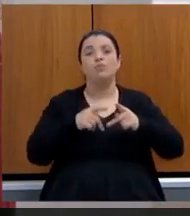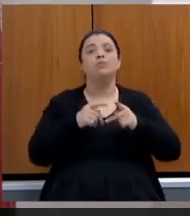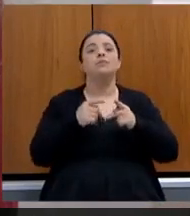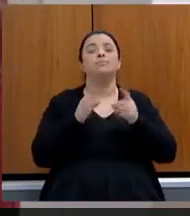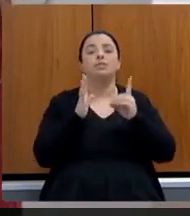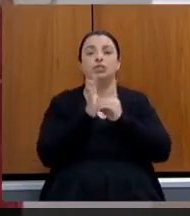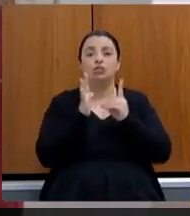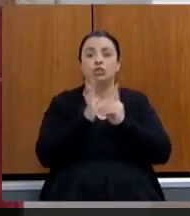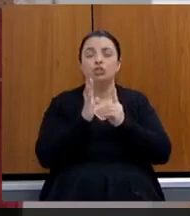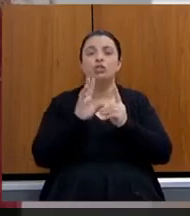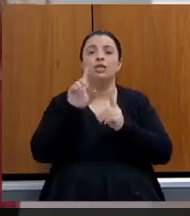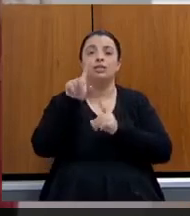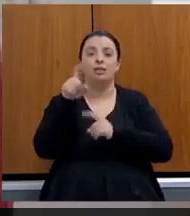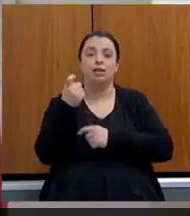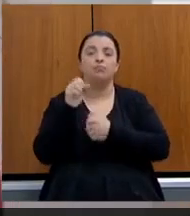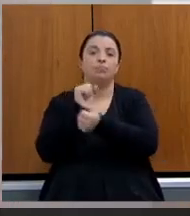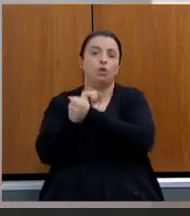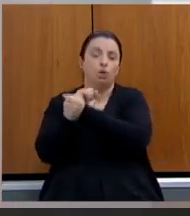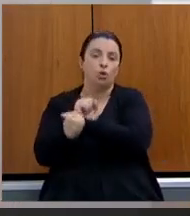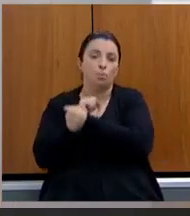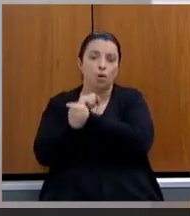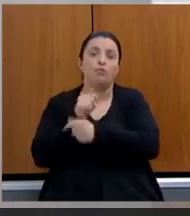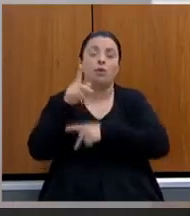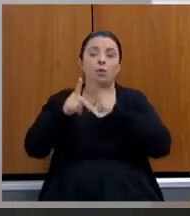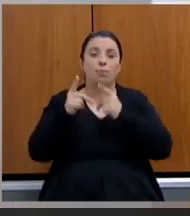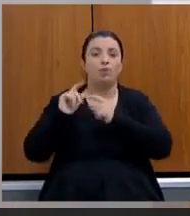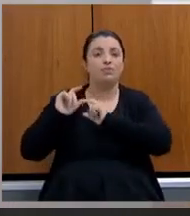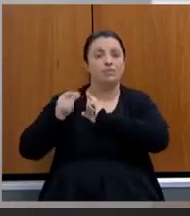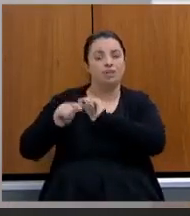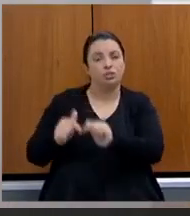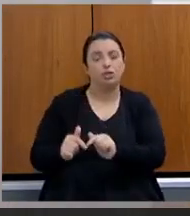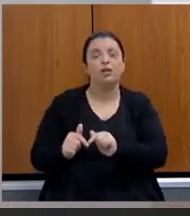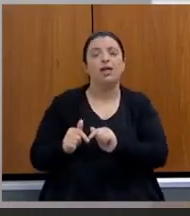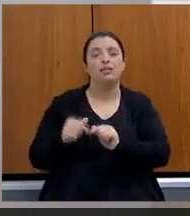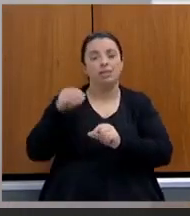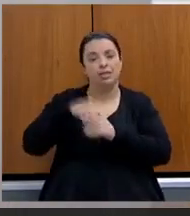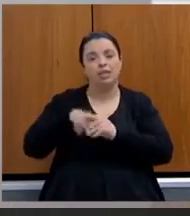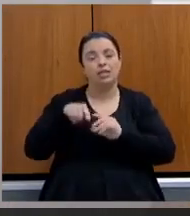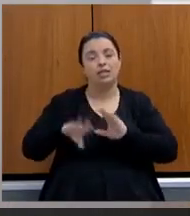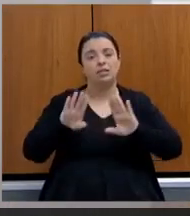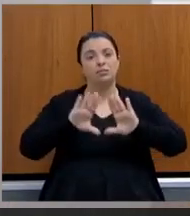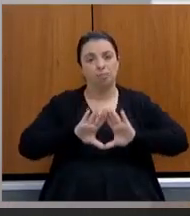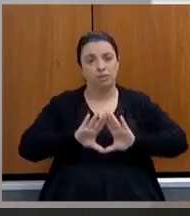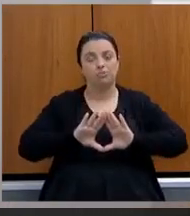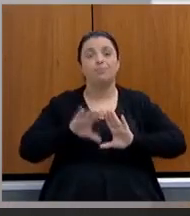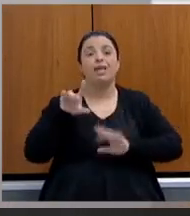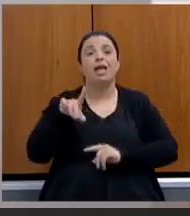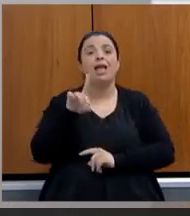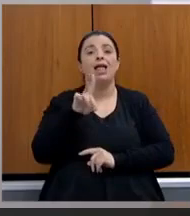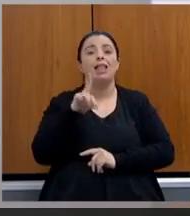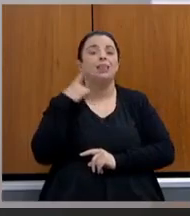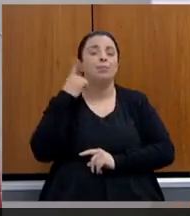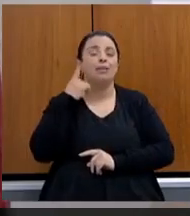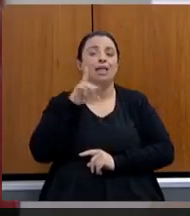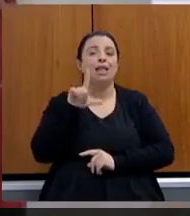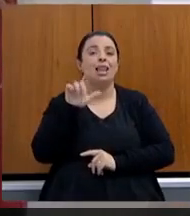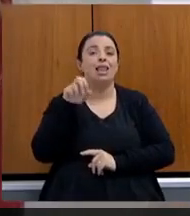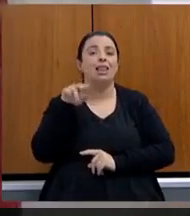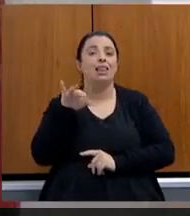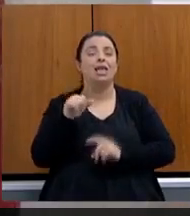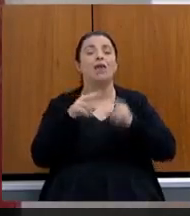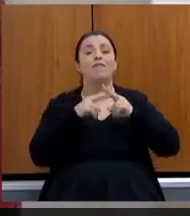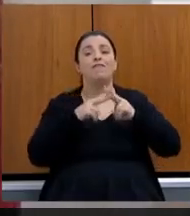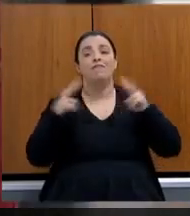e comunidades tradicionais frente parlamentar aqui da Assembleia Legislativa Deputado anemia participa conosco virtualmente